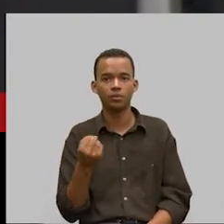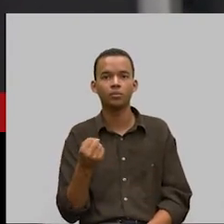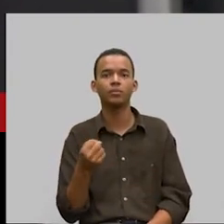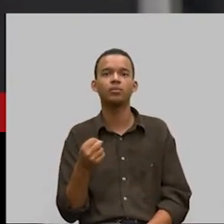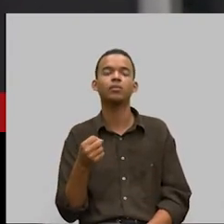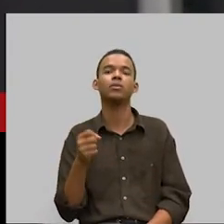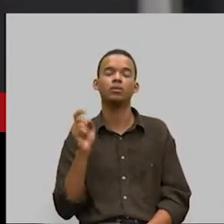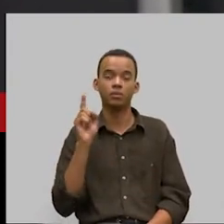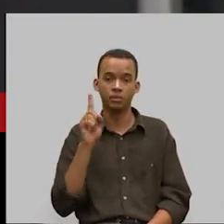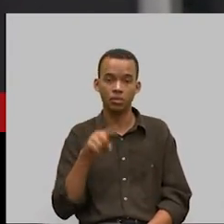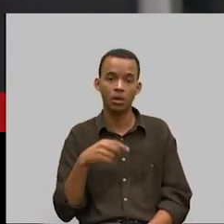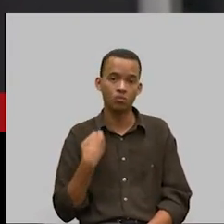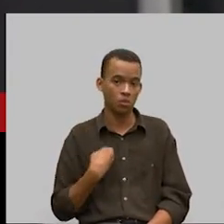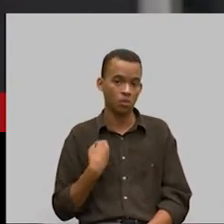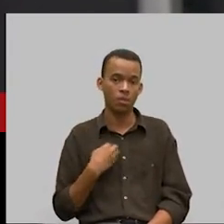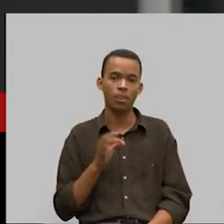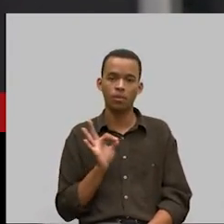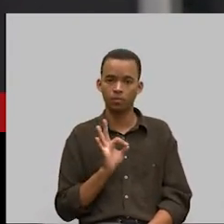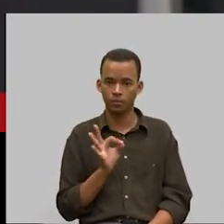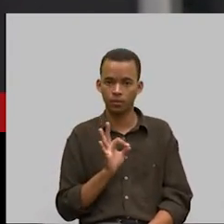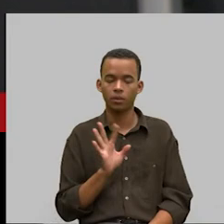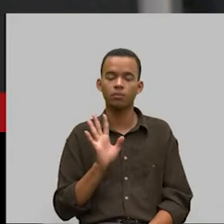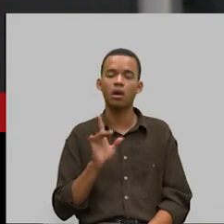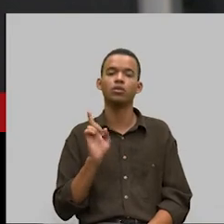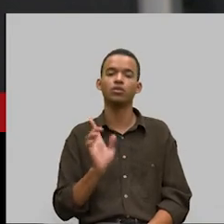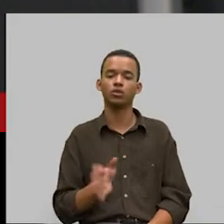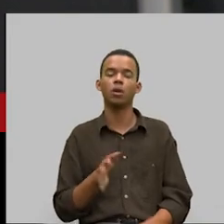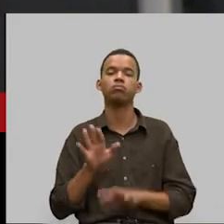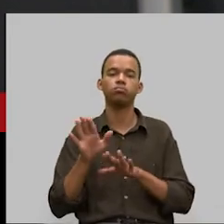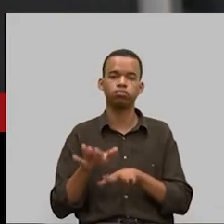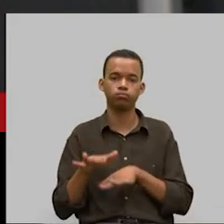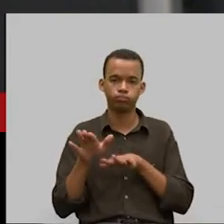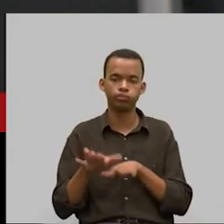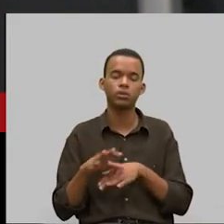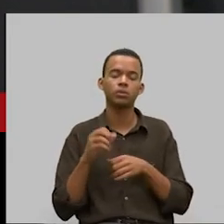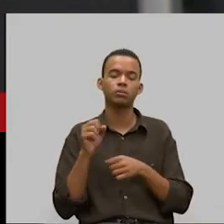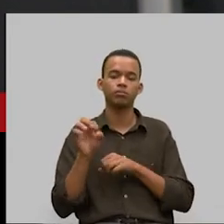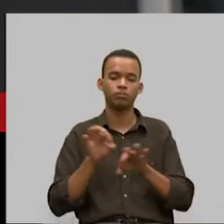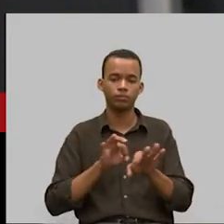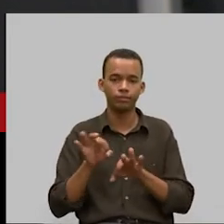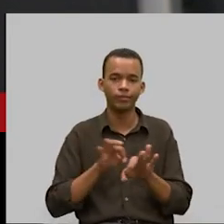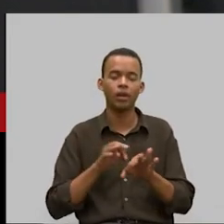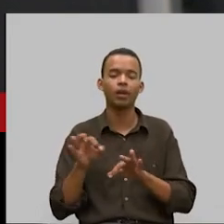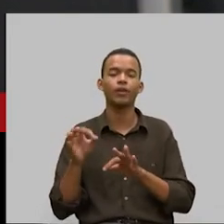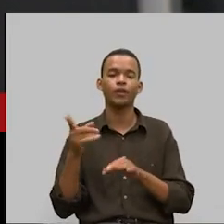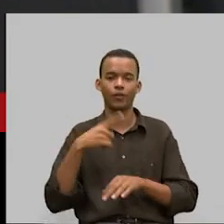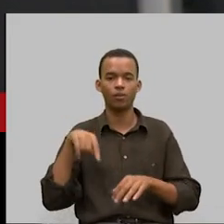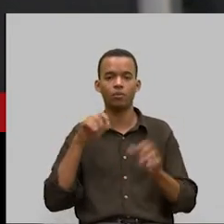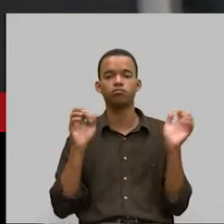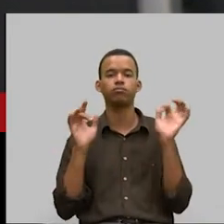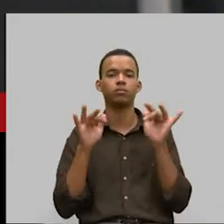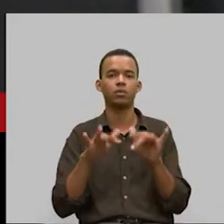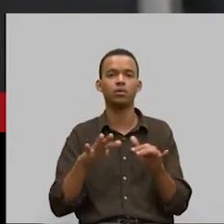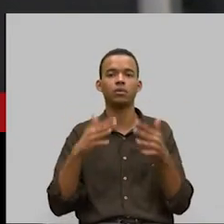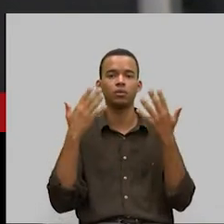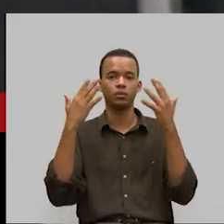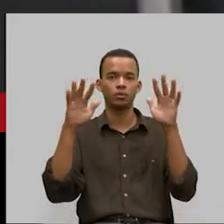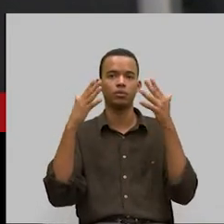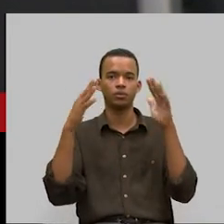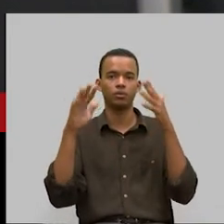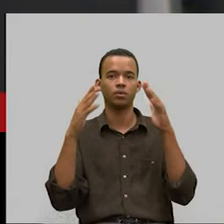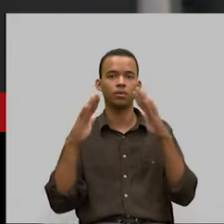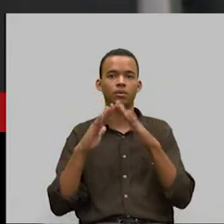que não estão aqui mas que moveram muito para que estivéssemos aqui hoje parabéns às